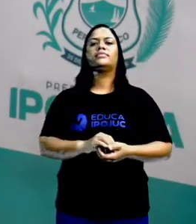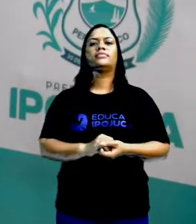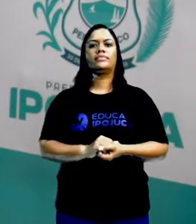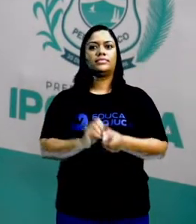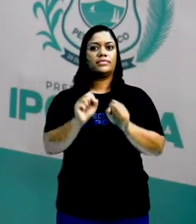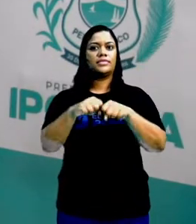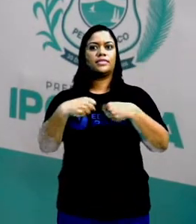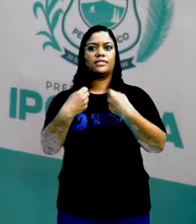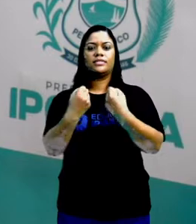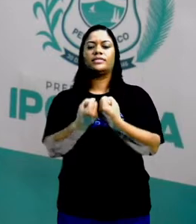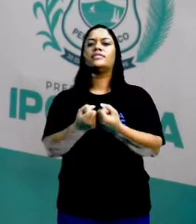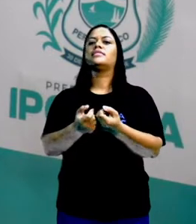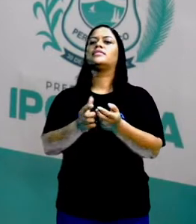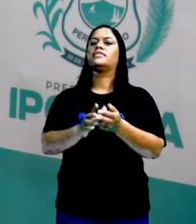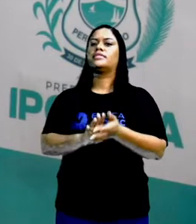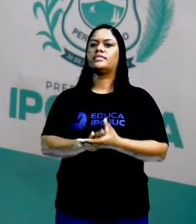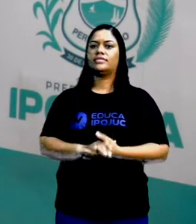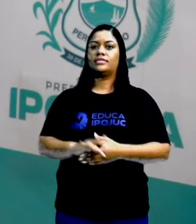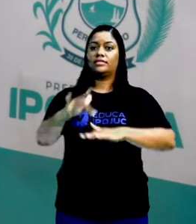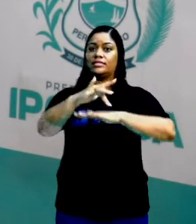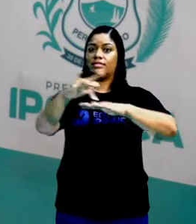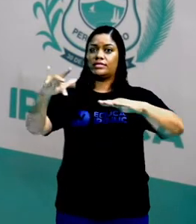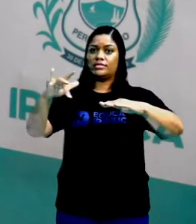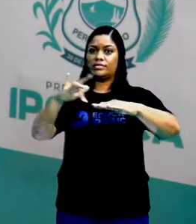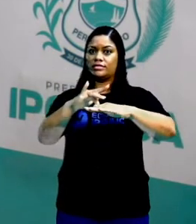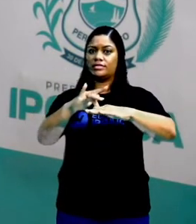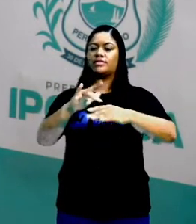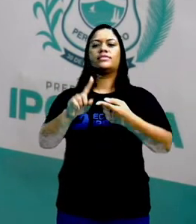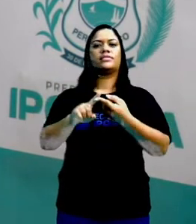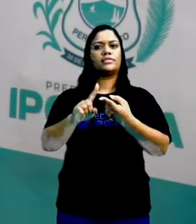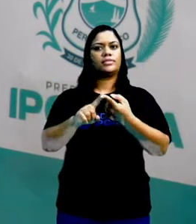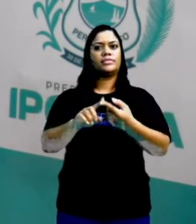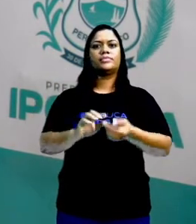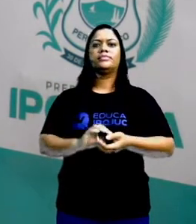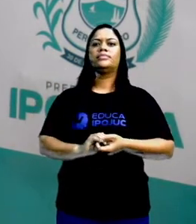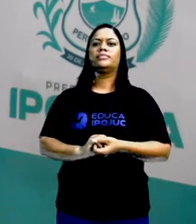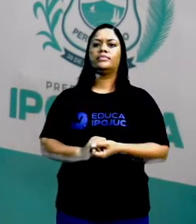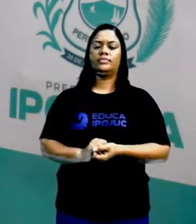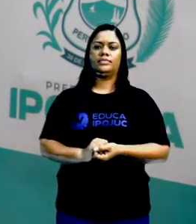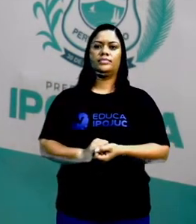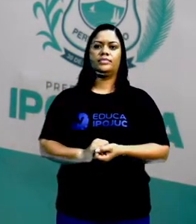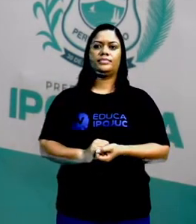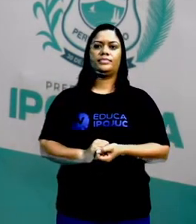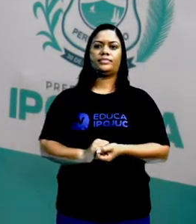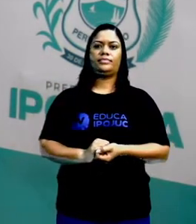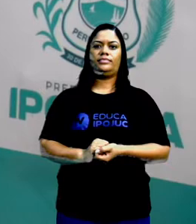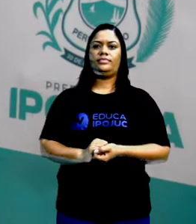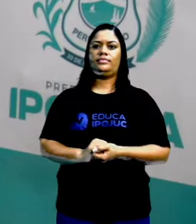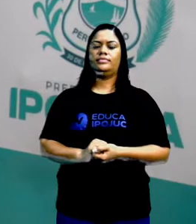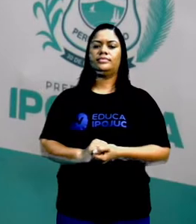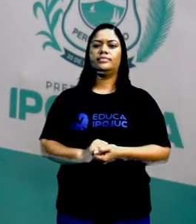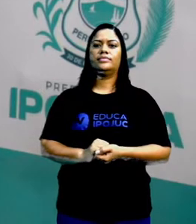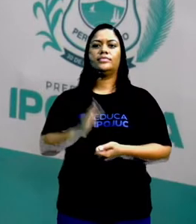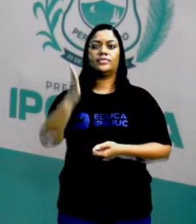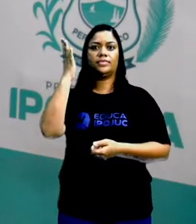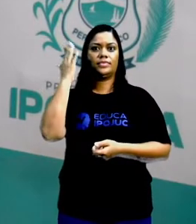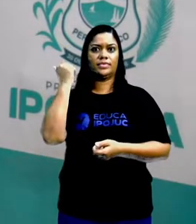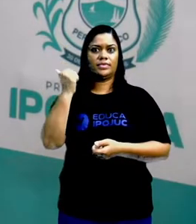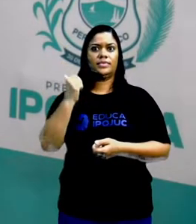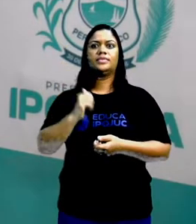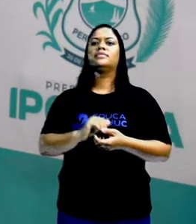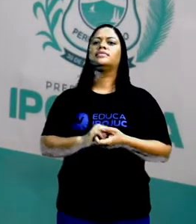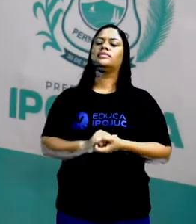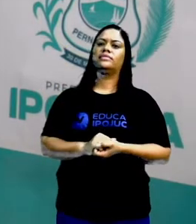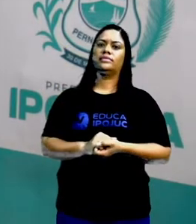mídia social bombando, né, nas mídias, nas redes sociais, que é a questão, né, a gente sabe que em